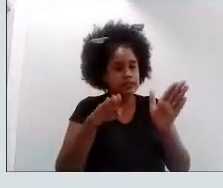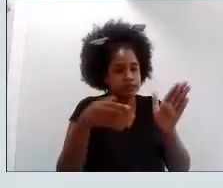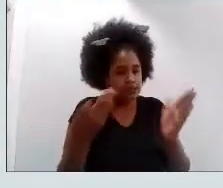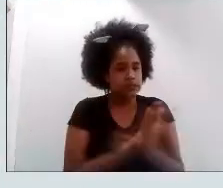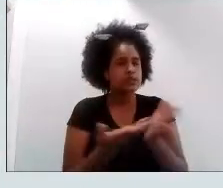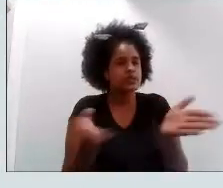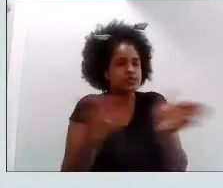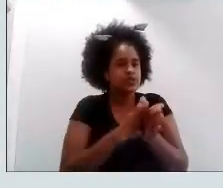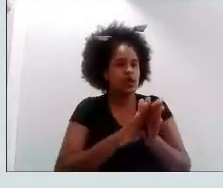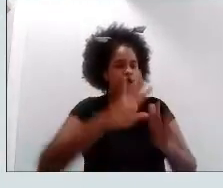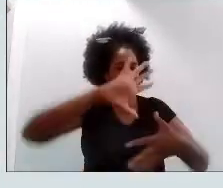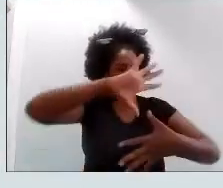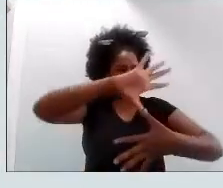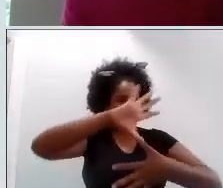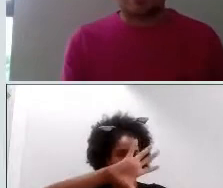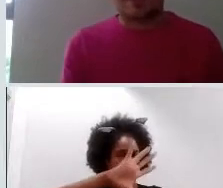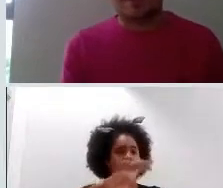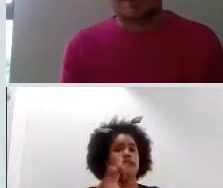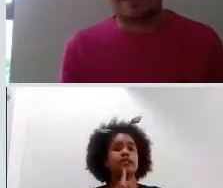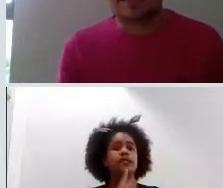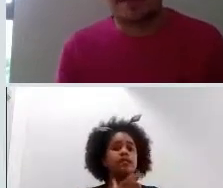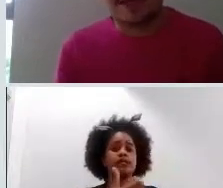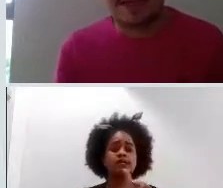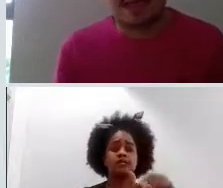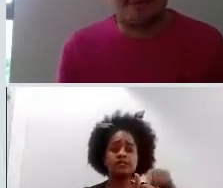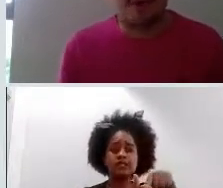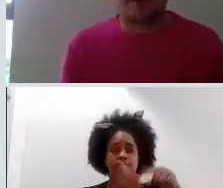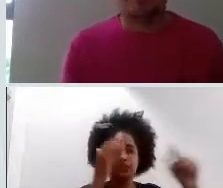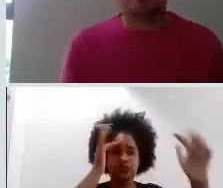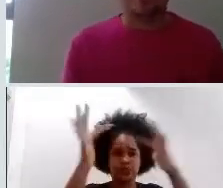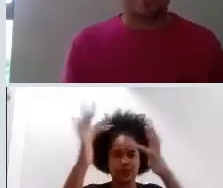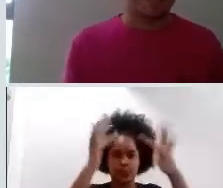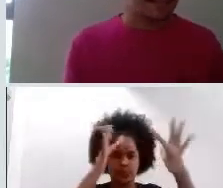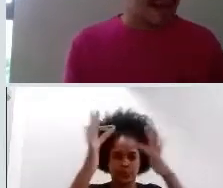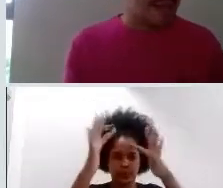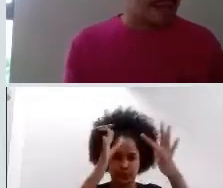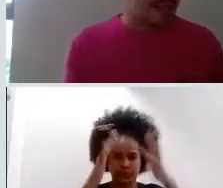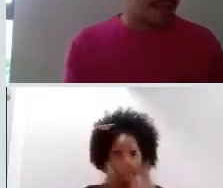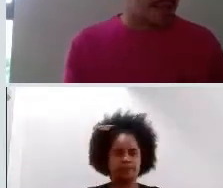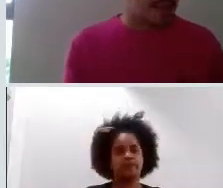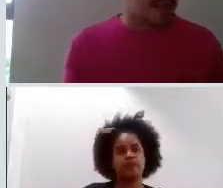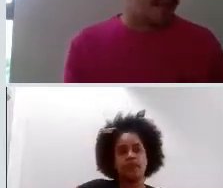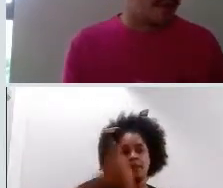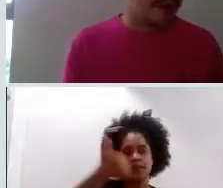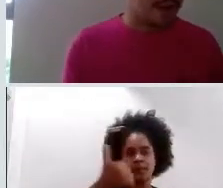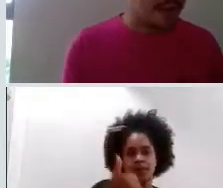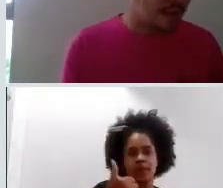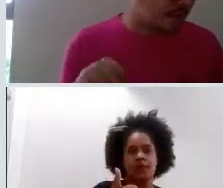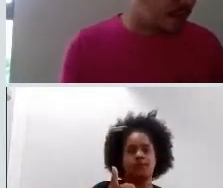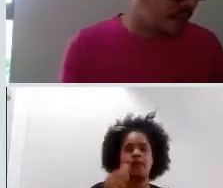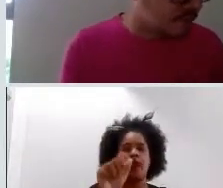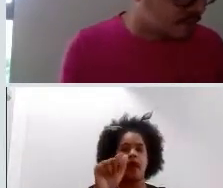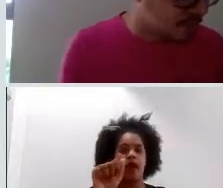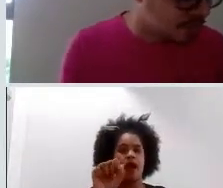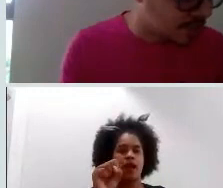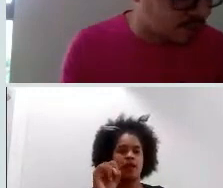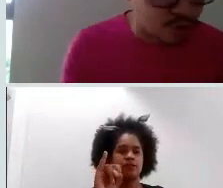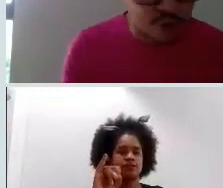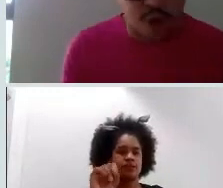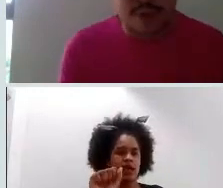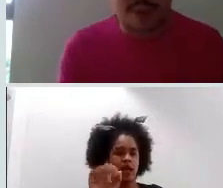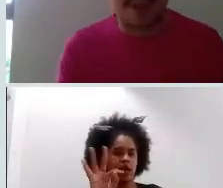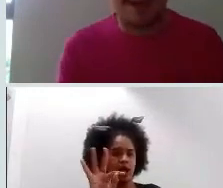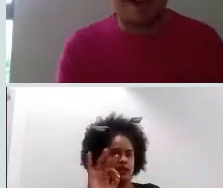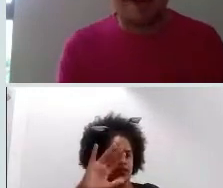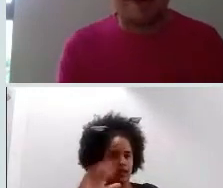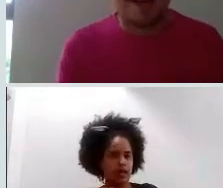essas migrações. Primeiro é a chamada hipótese asiática. Eu vou ler aqui para que tem